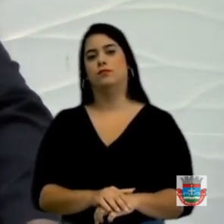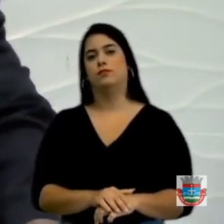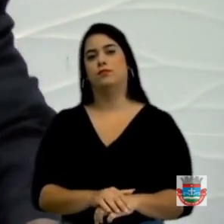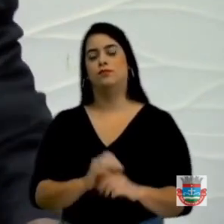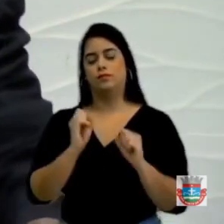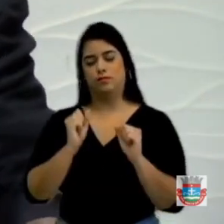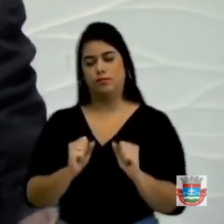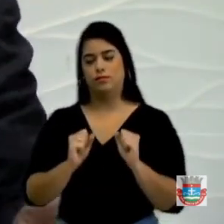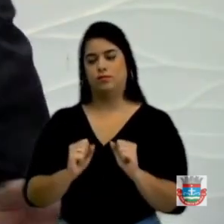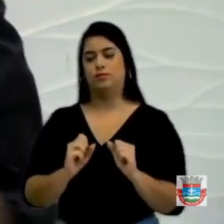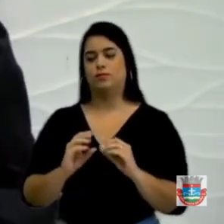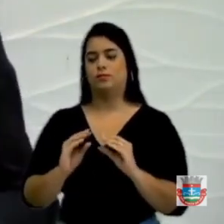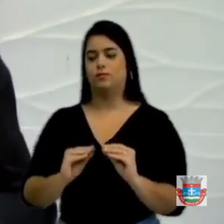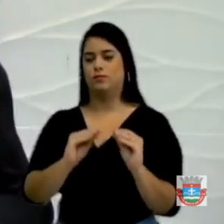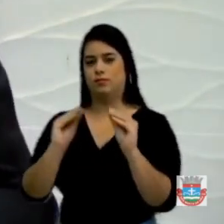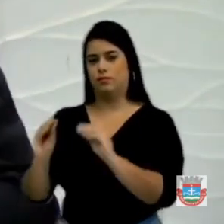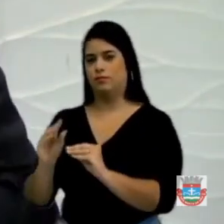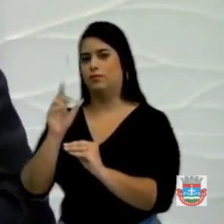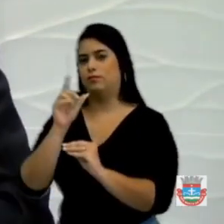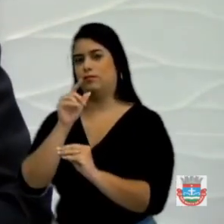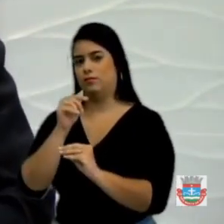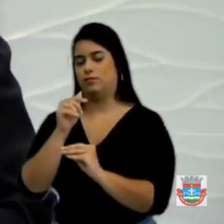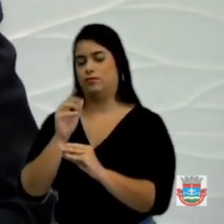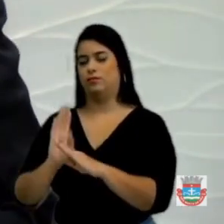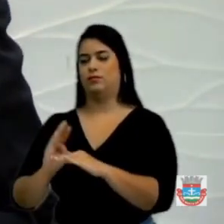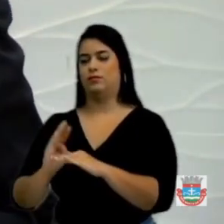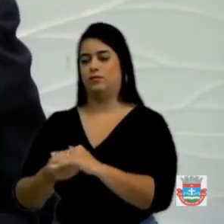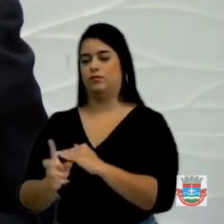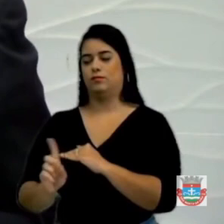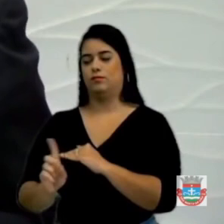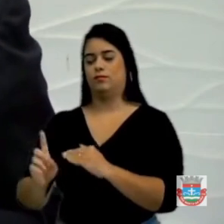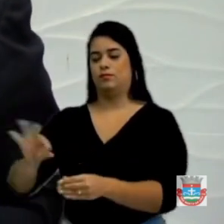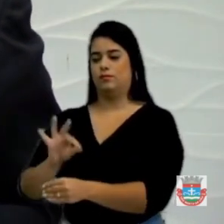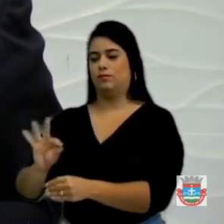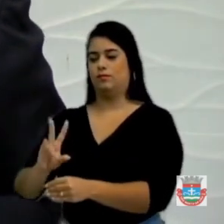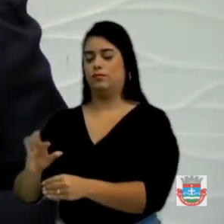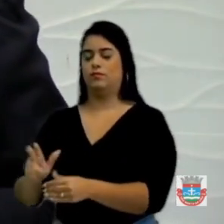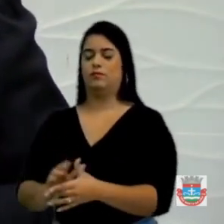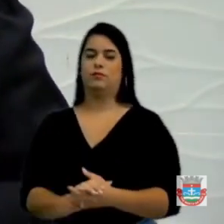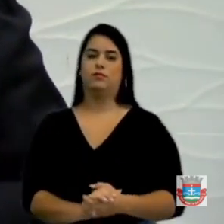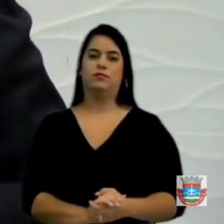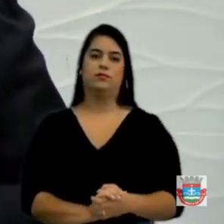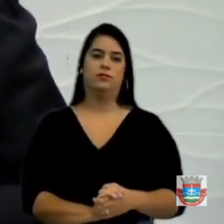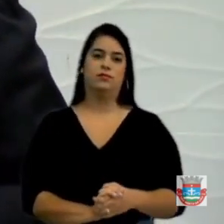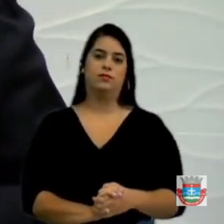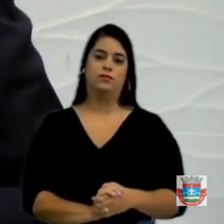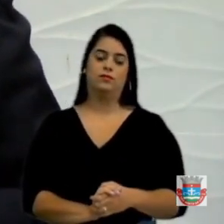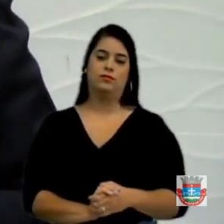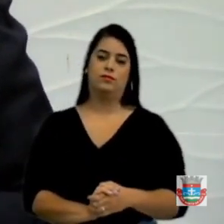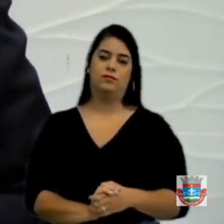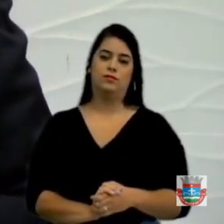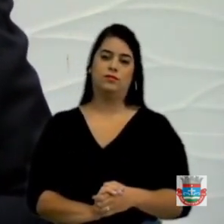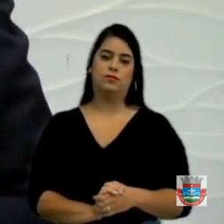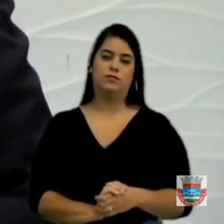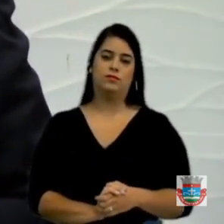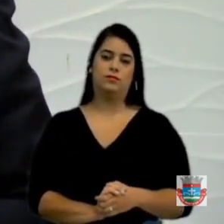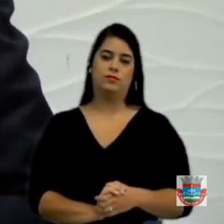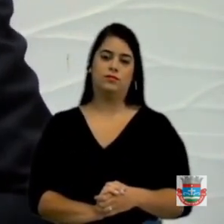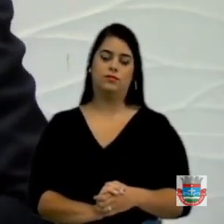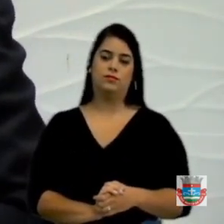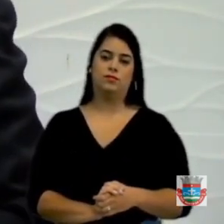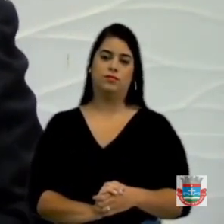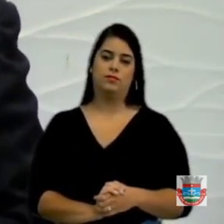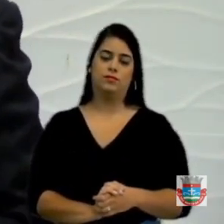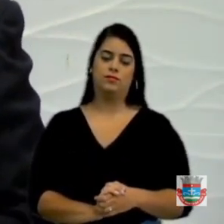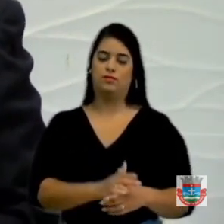água nesse loteamento, lá na Vila do Espírito Santo. Eu não acompanho em rede social, mas o